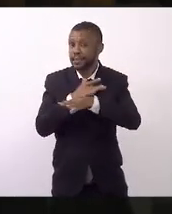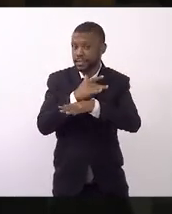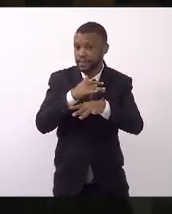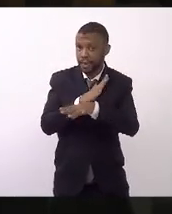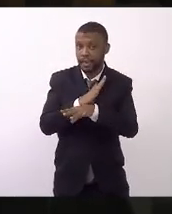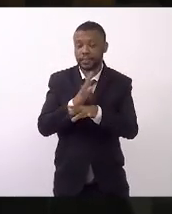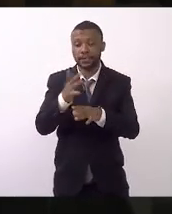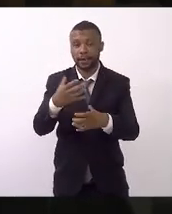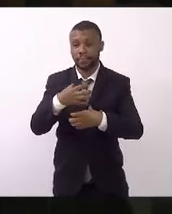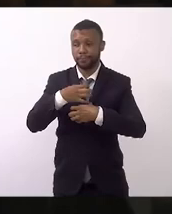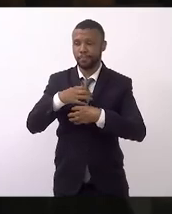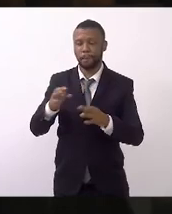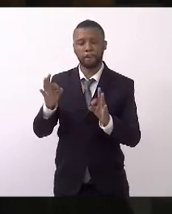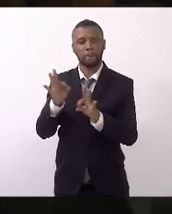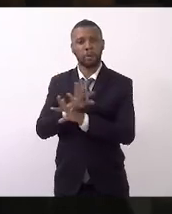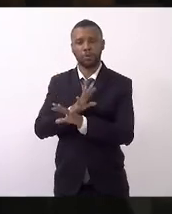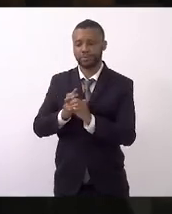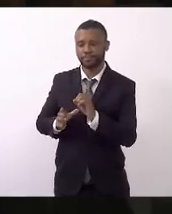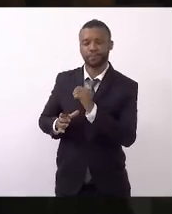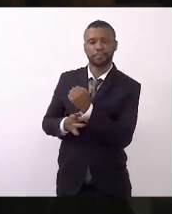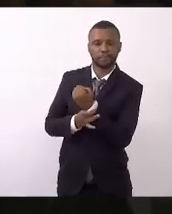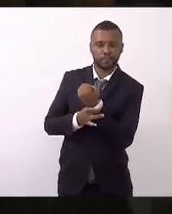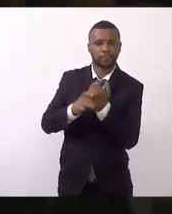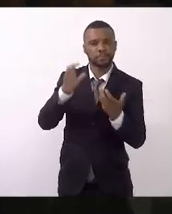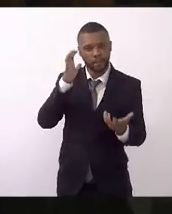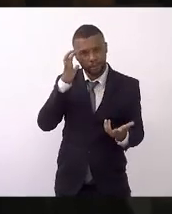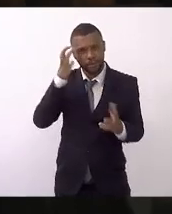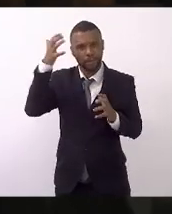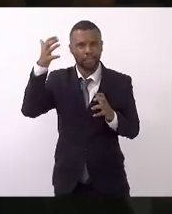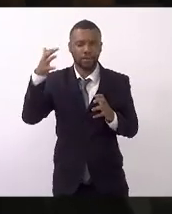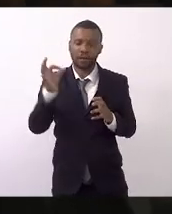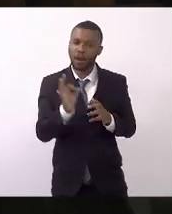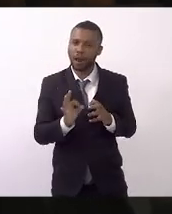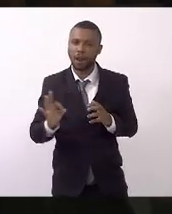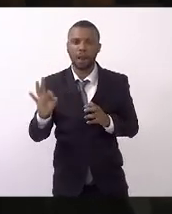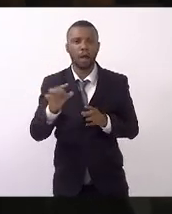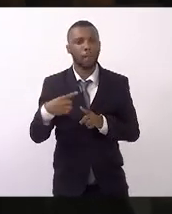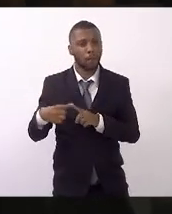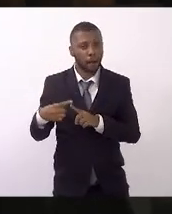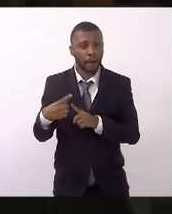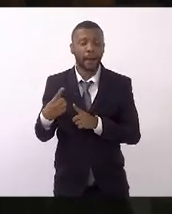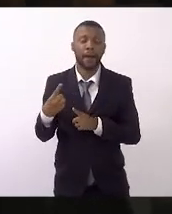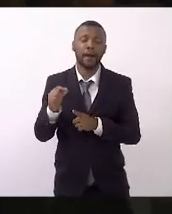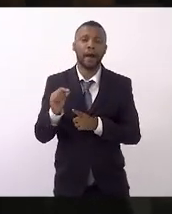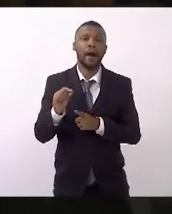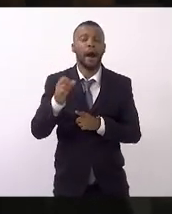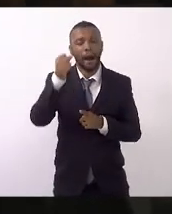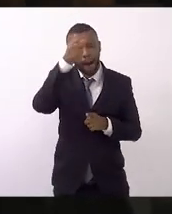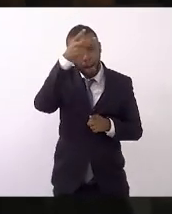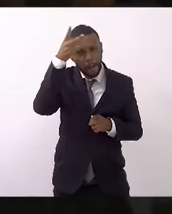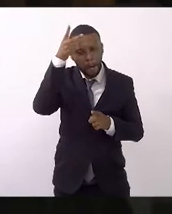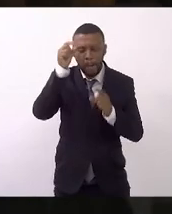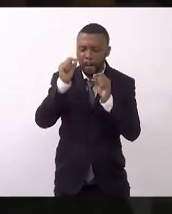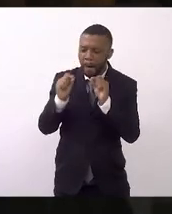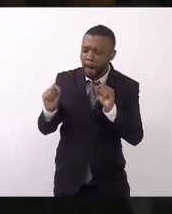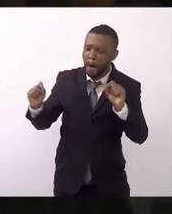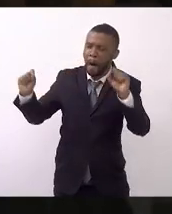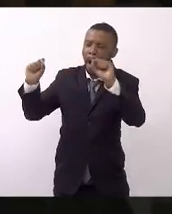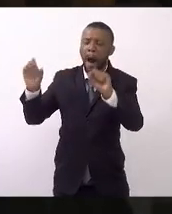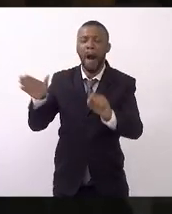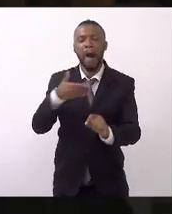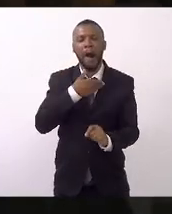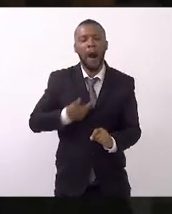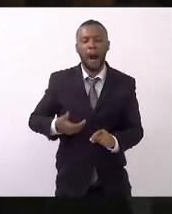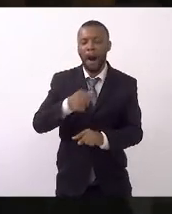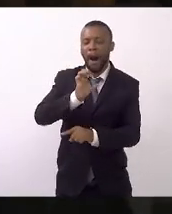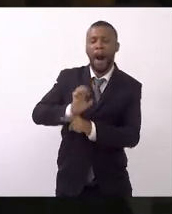preparadas para tais eventos, porque nem as prefeituras, nem o